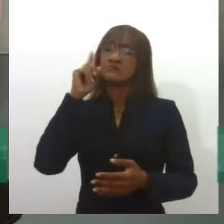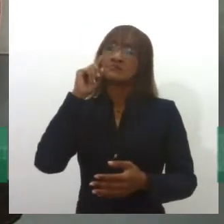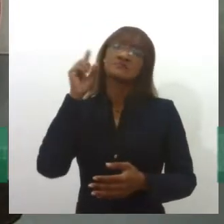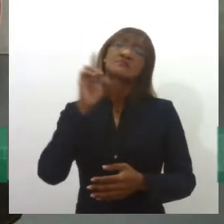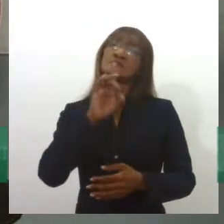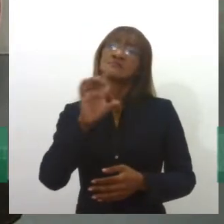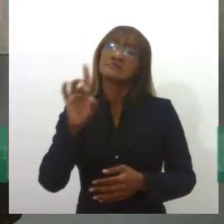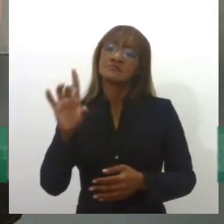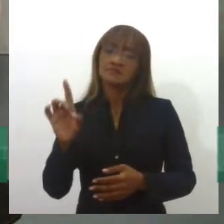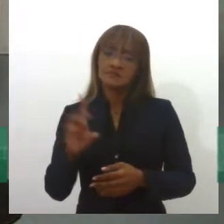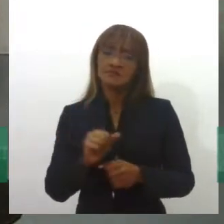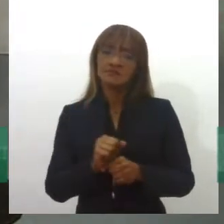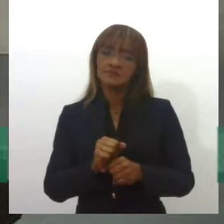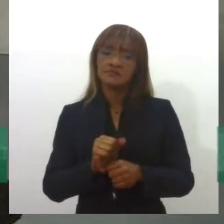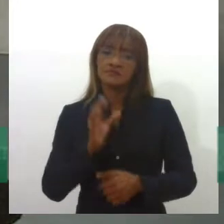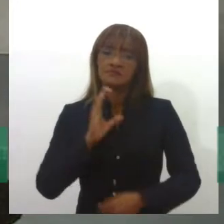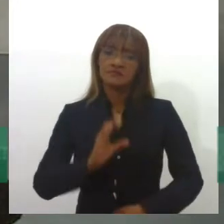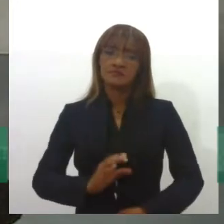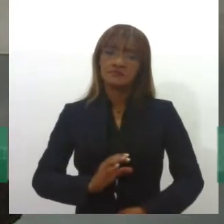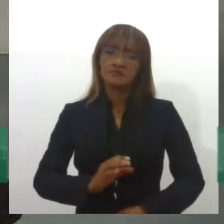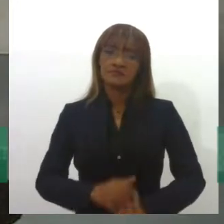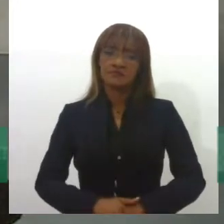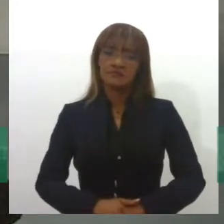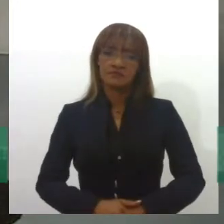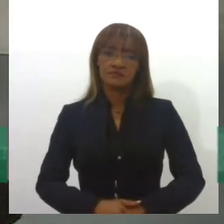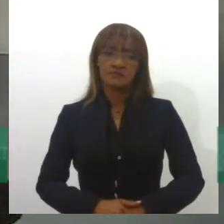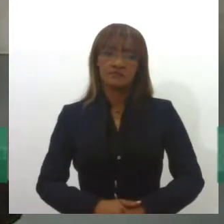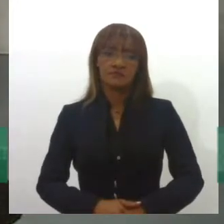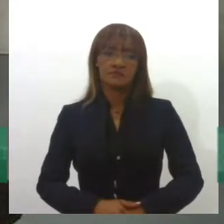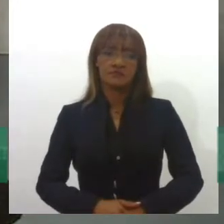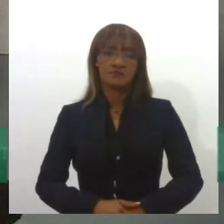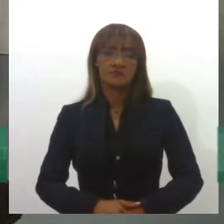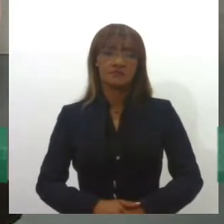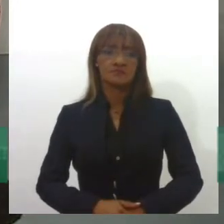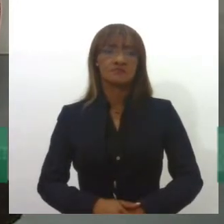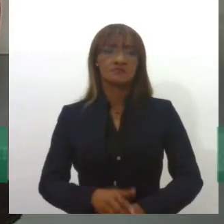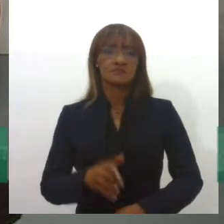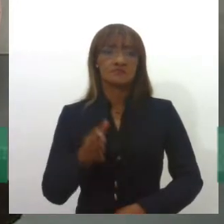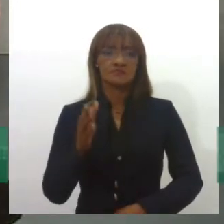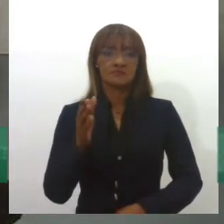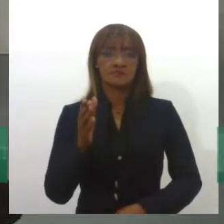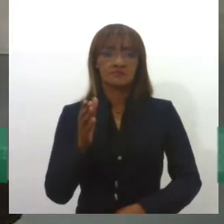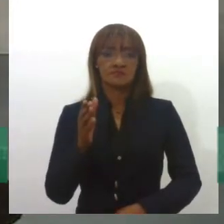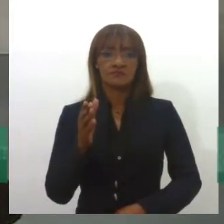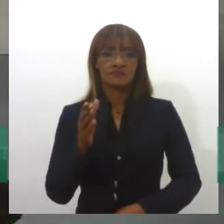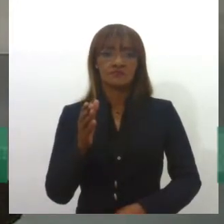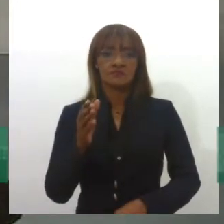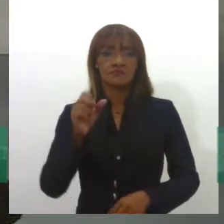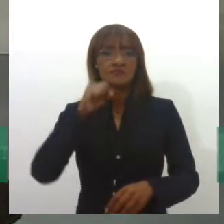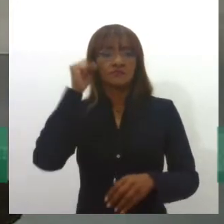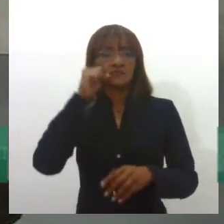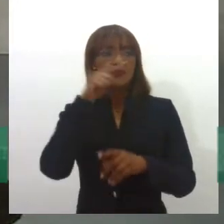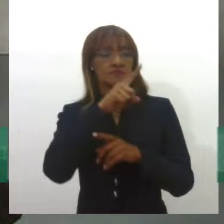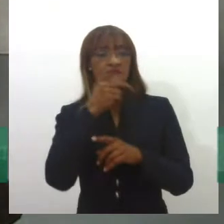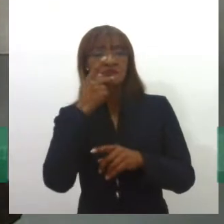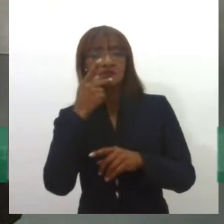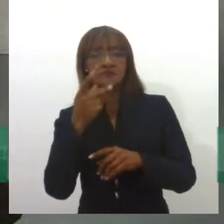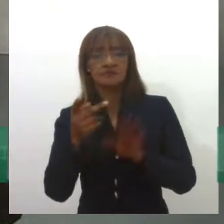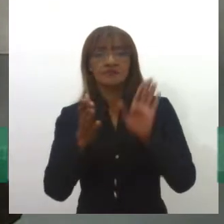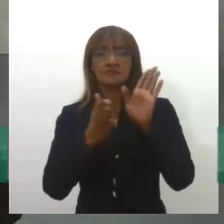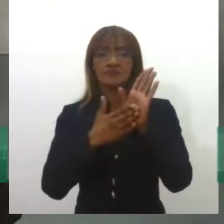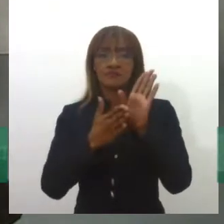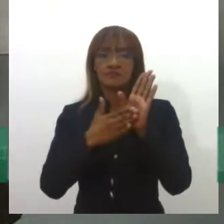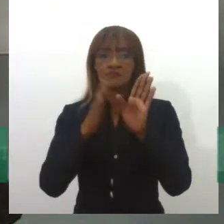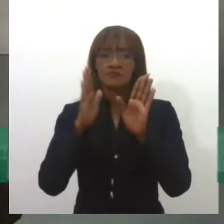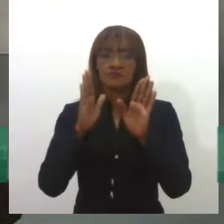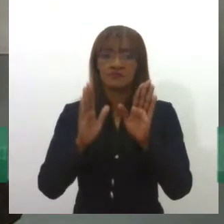de cada cidadão brasileiro. João, a proposta do senador prevê que os conteúdos da gestão pública,